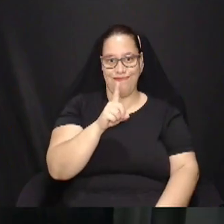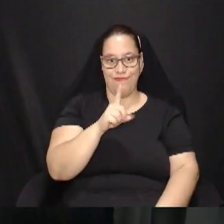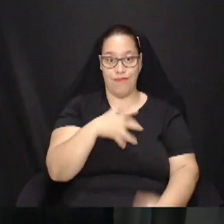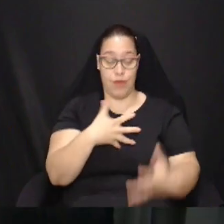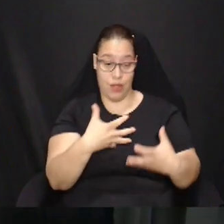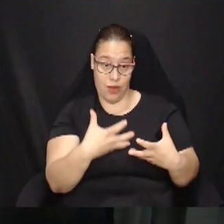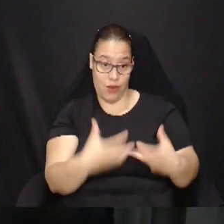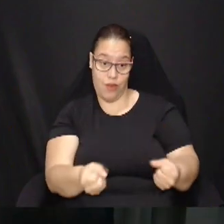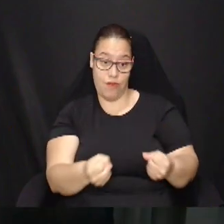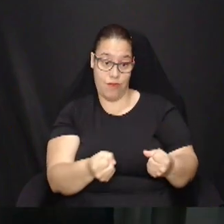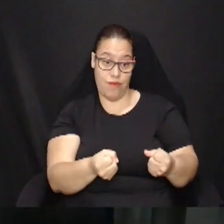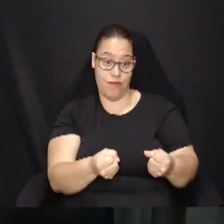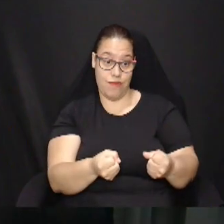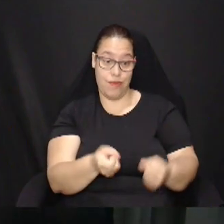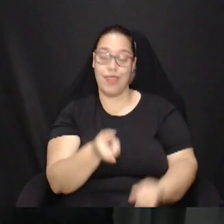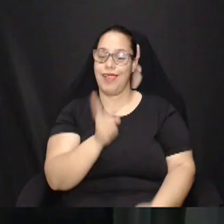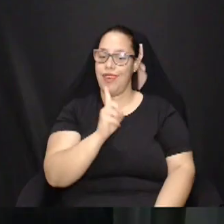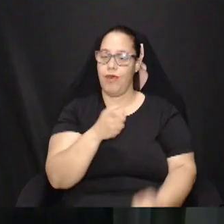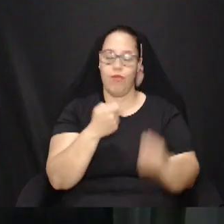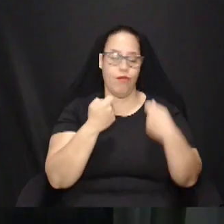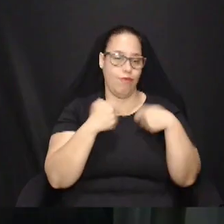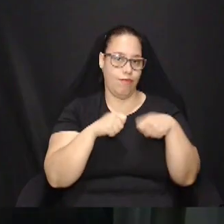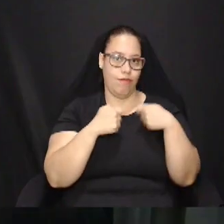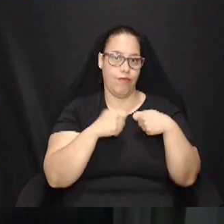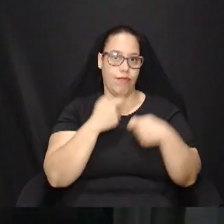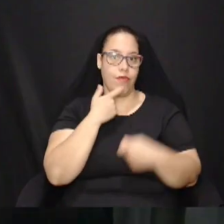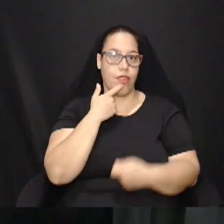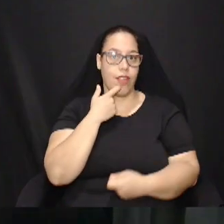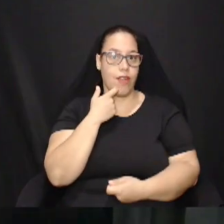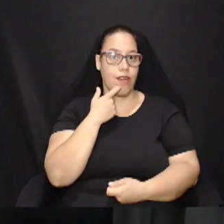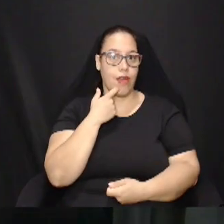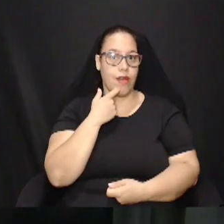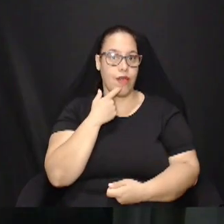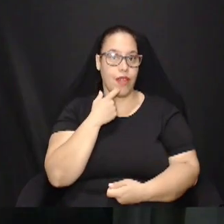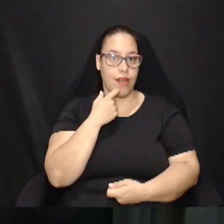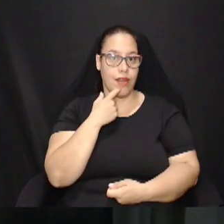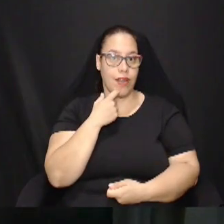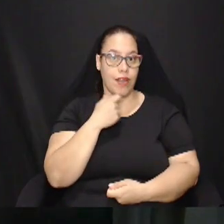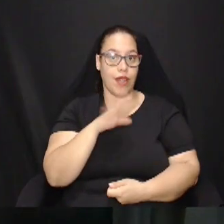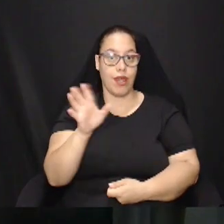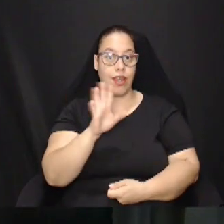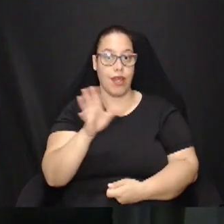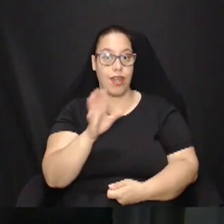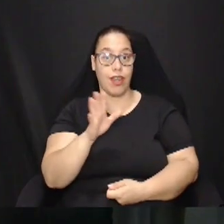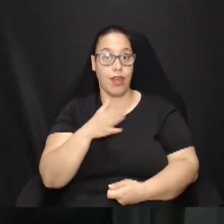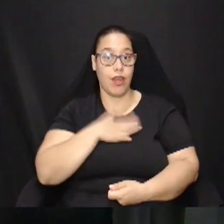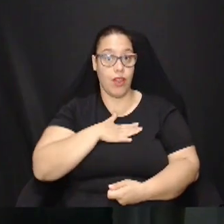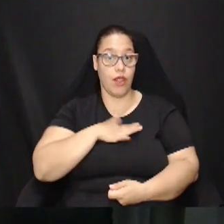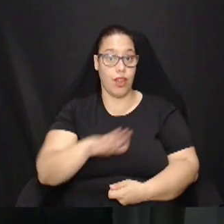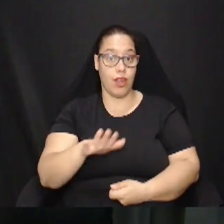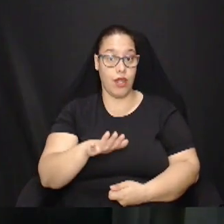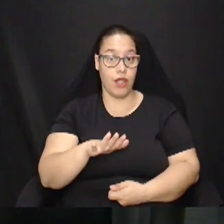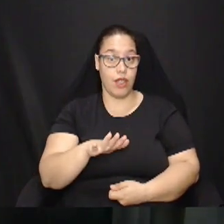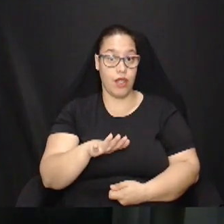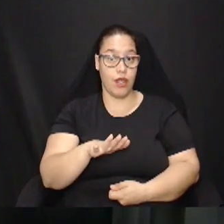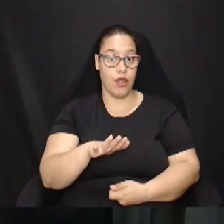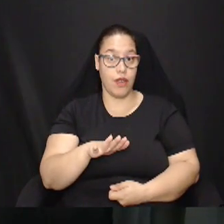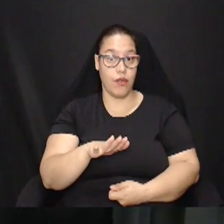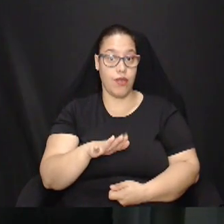não deveriam. E isto que eu digo não deveriam, parece que eu gostaria de deixar os casais inférteis de lado.